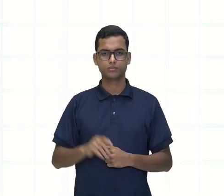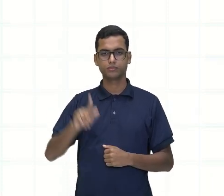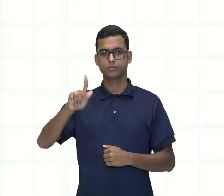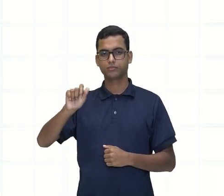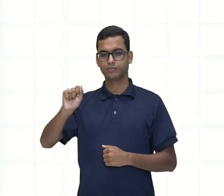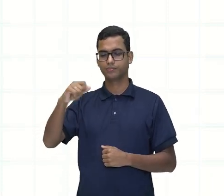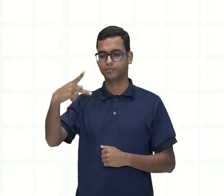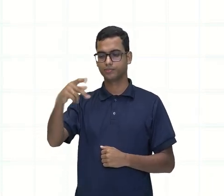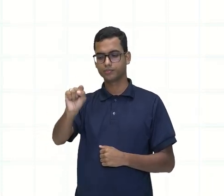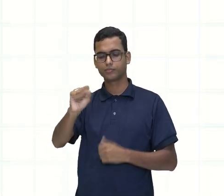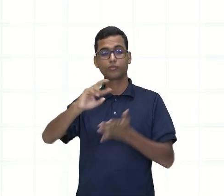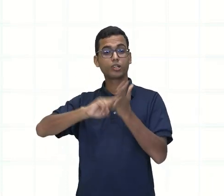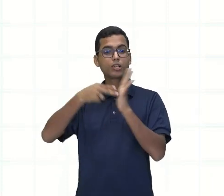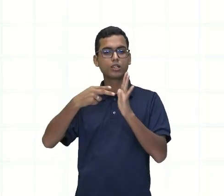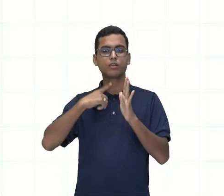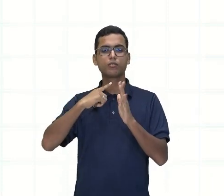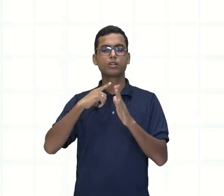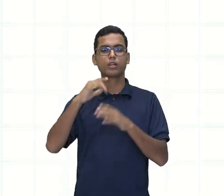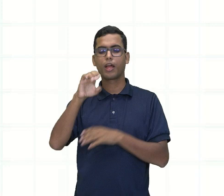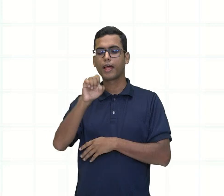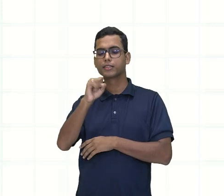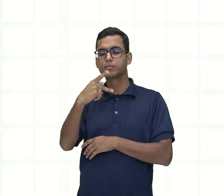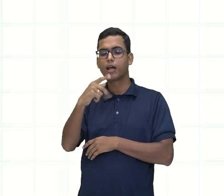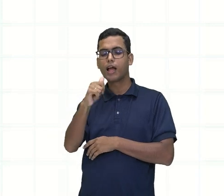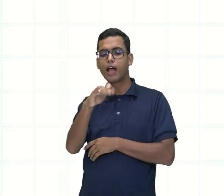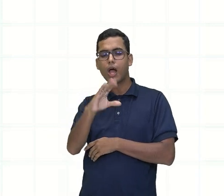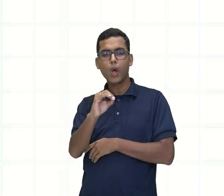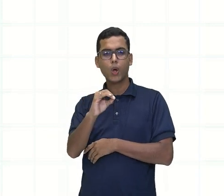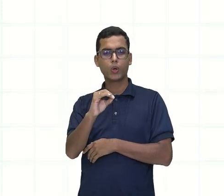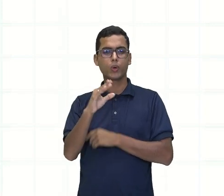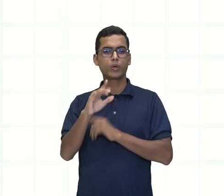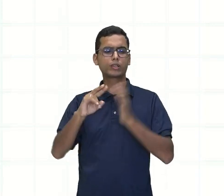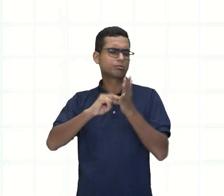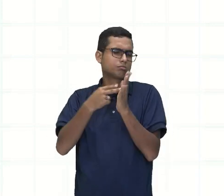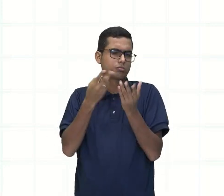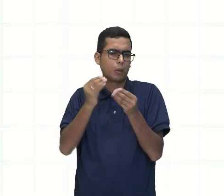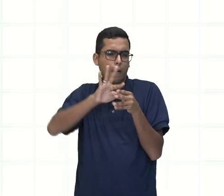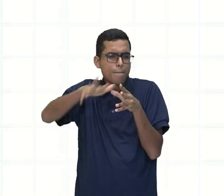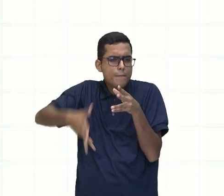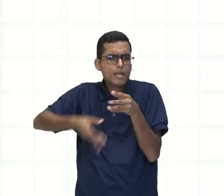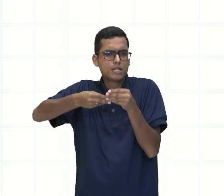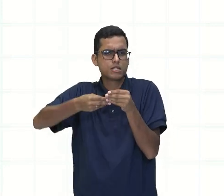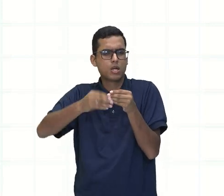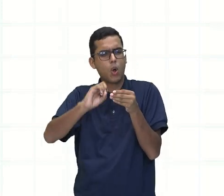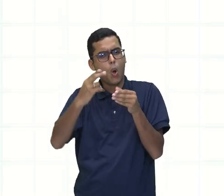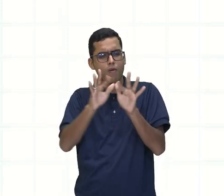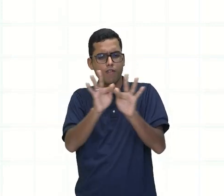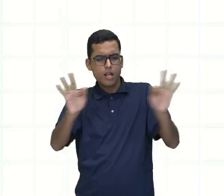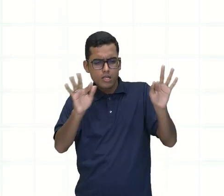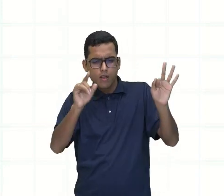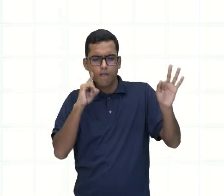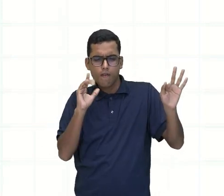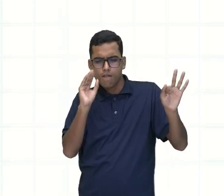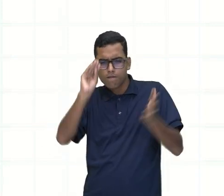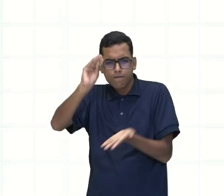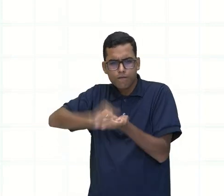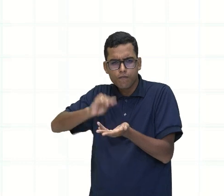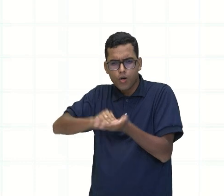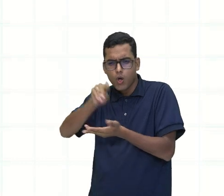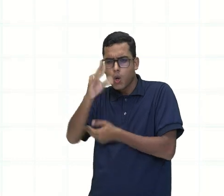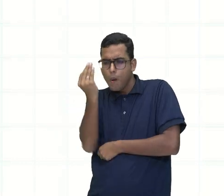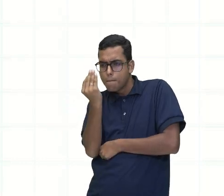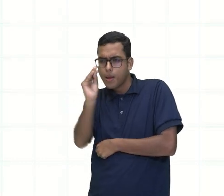né? Fill é preencher. Fill in the gaps. Então, anotem esses comandos que é interessante você já